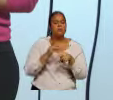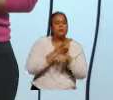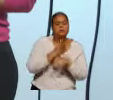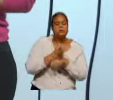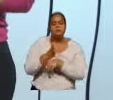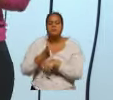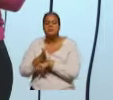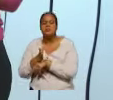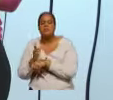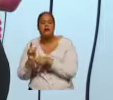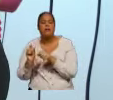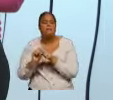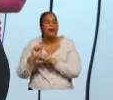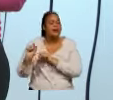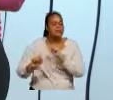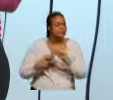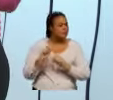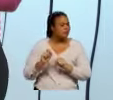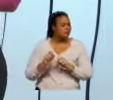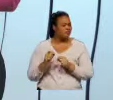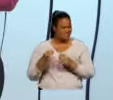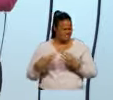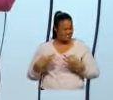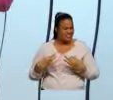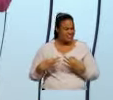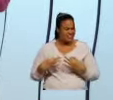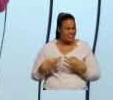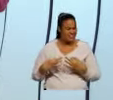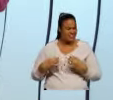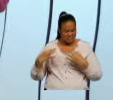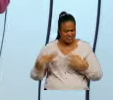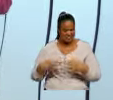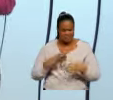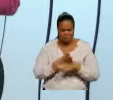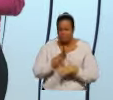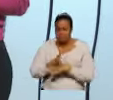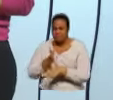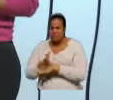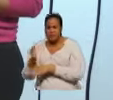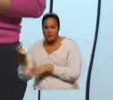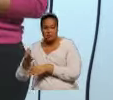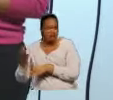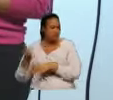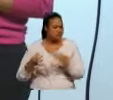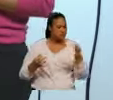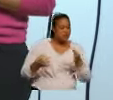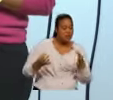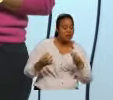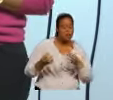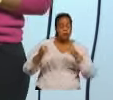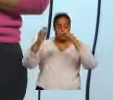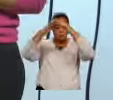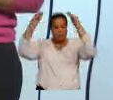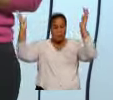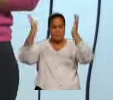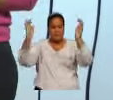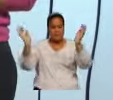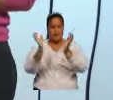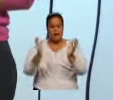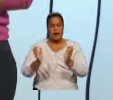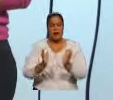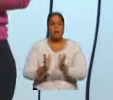distribuição adequada encontra-se bem distribuída pelos mapas a gente percebeu que existem